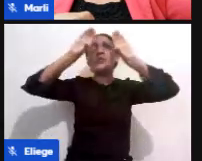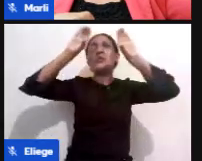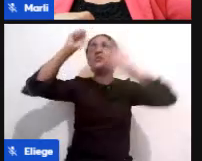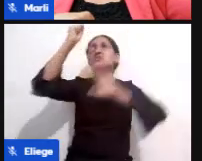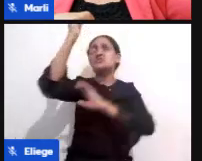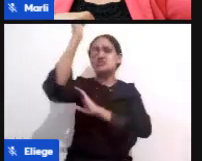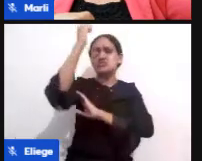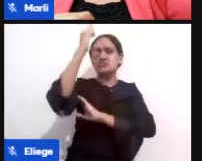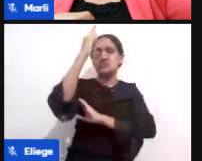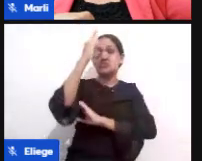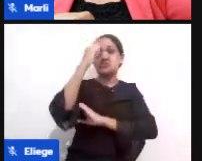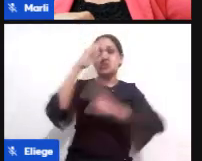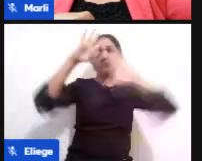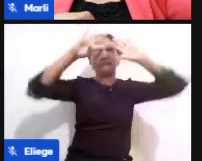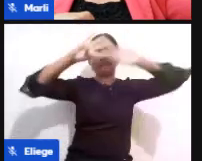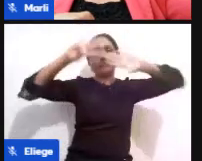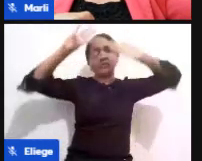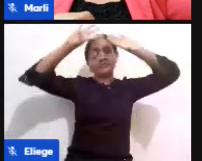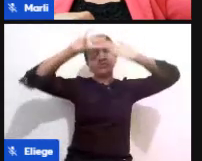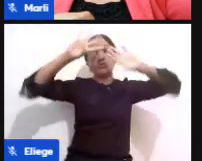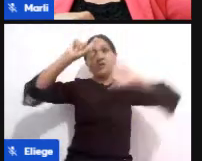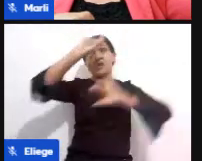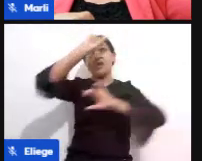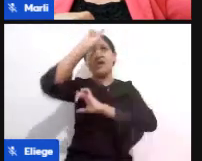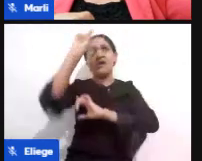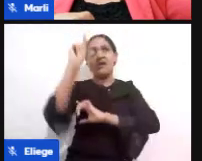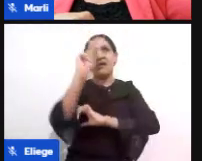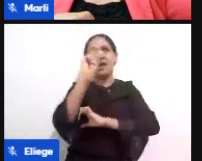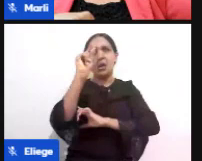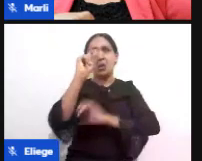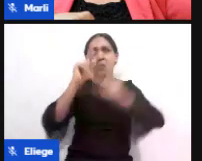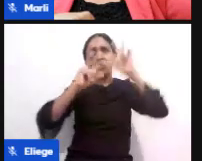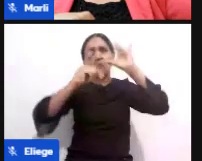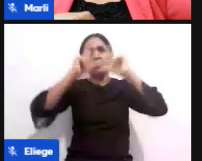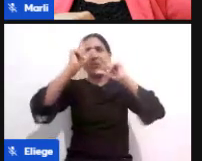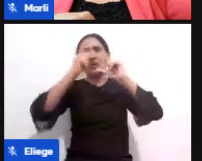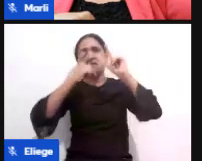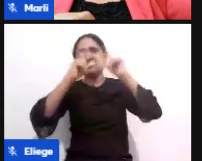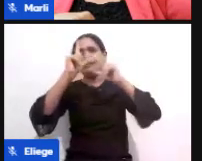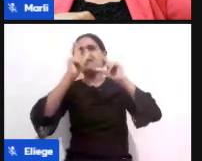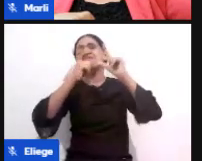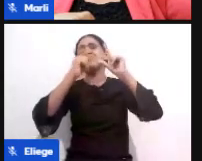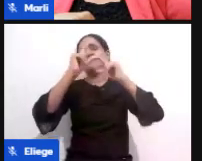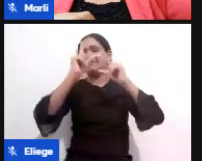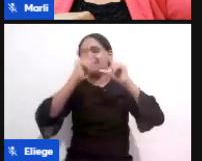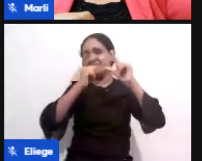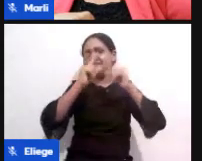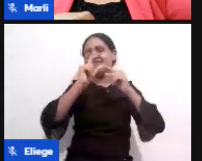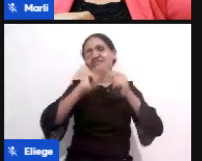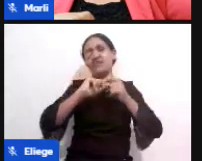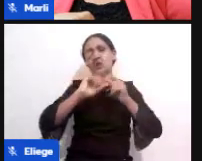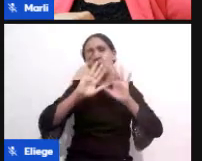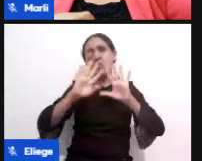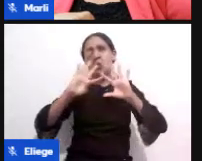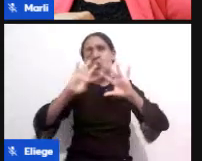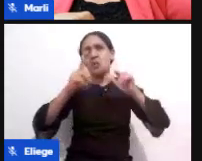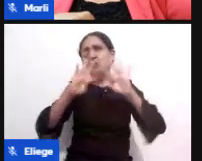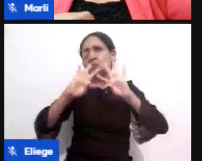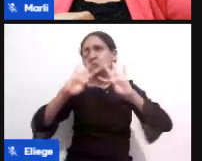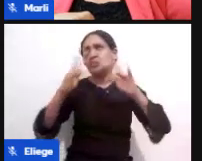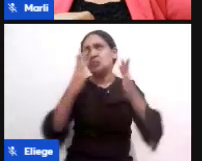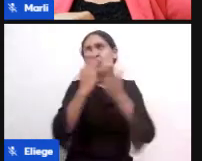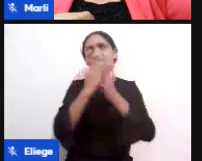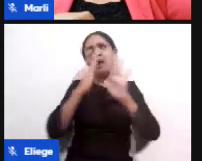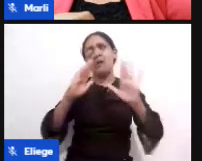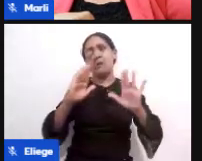as nuvens, a lua e as estrelas. Quando tudo isso passar,